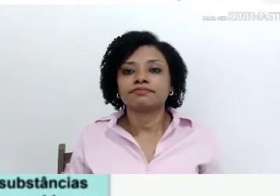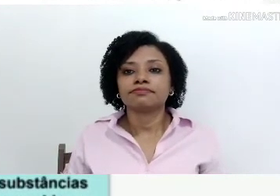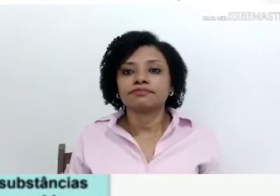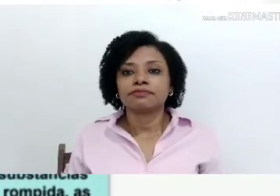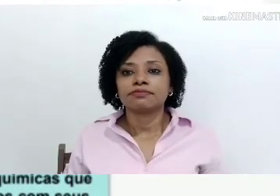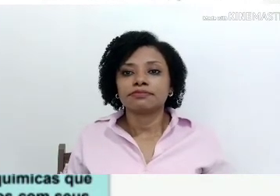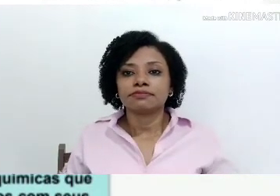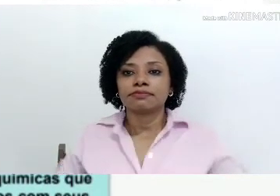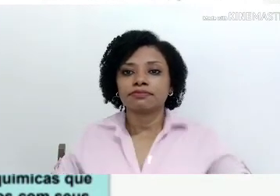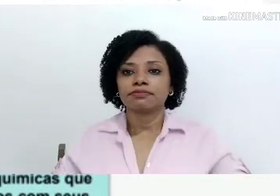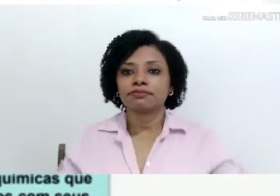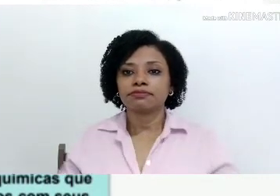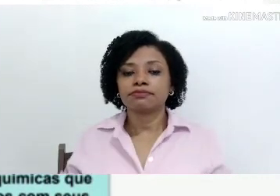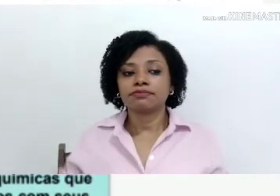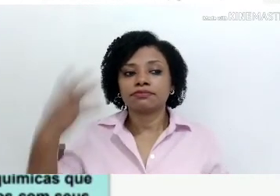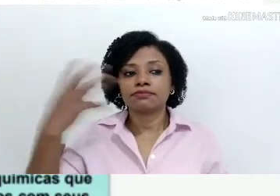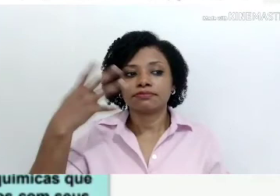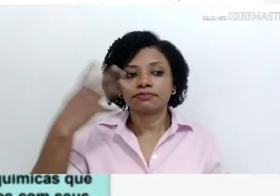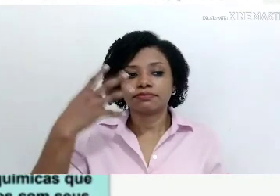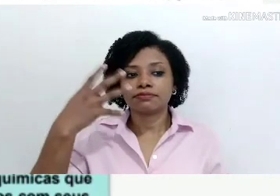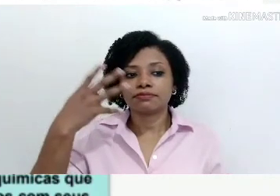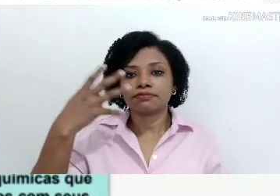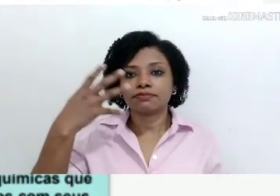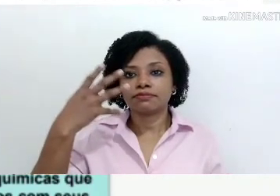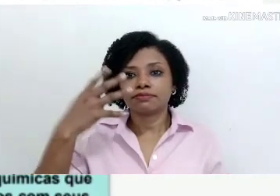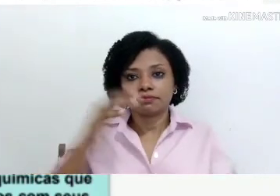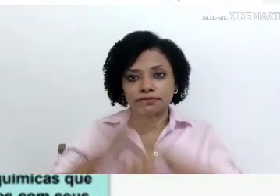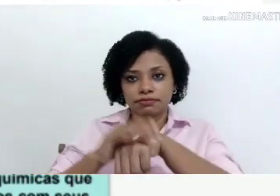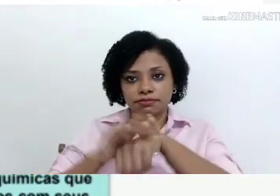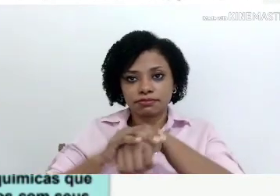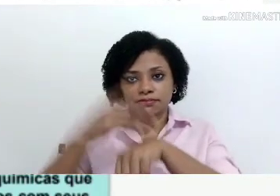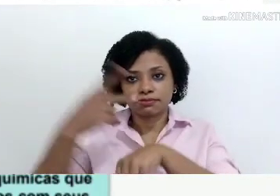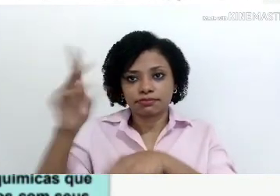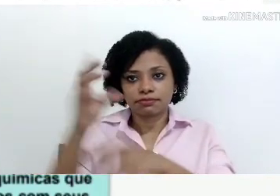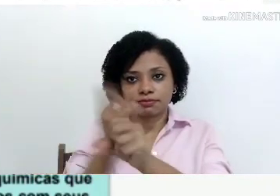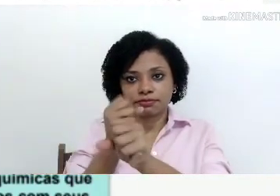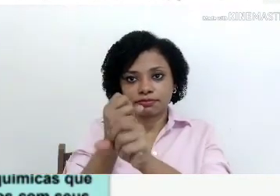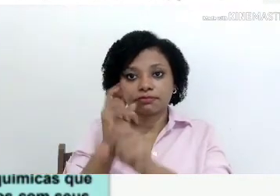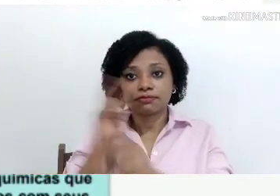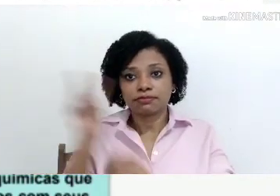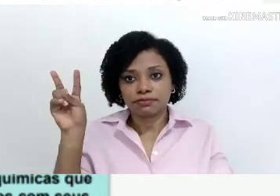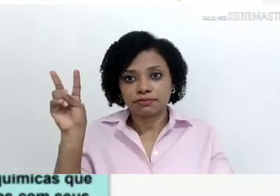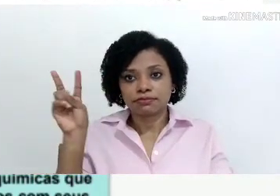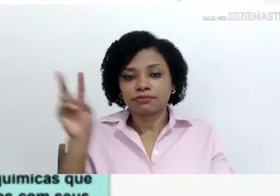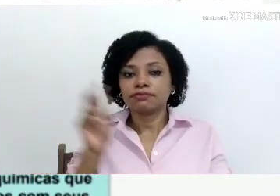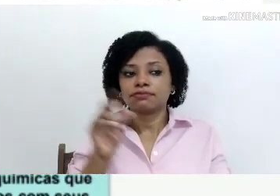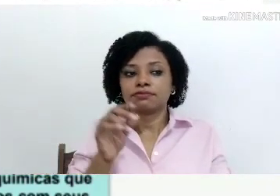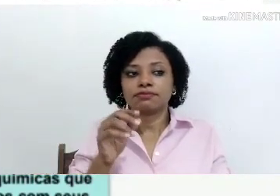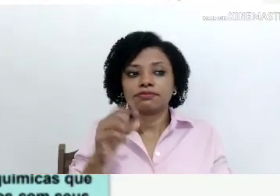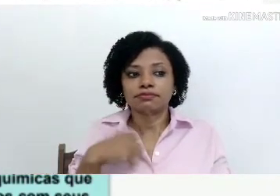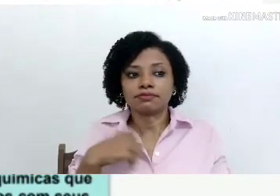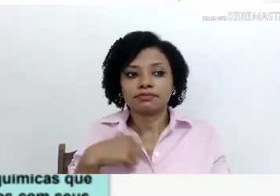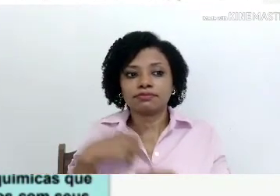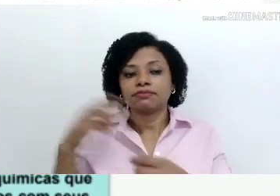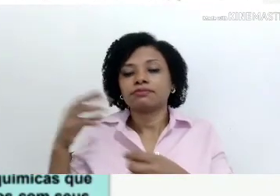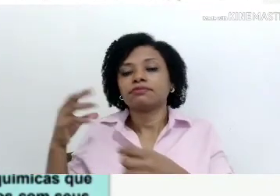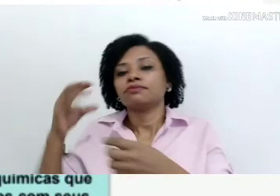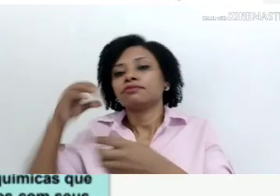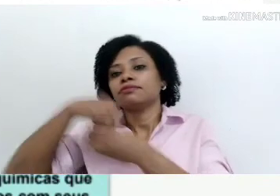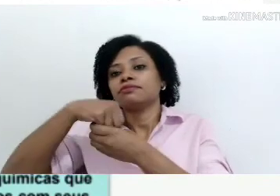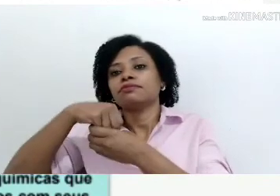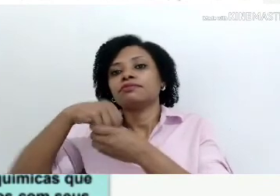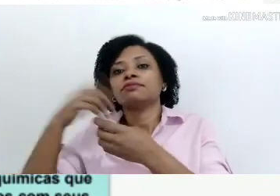Pessoal, essa quarta aqui é para vocês, tá? As bolsas térmicas consistem geralmente em dois